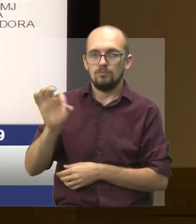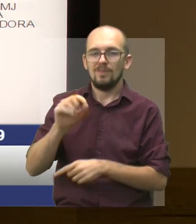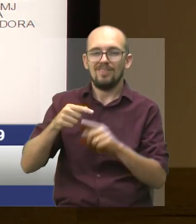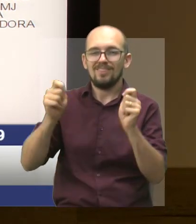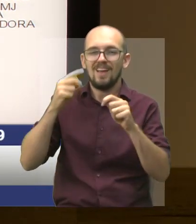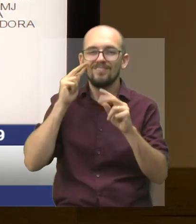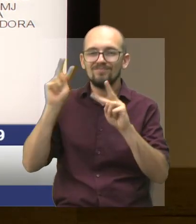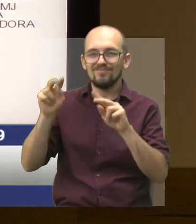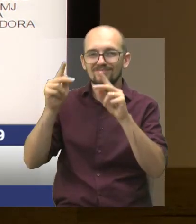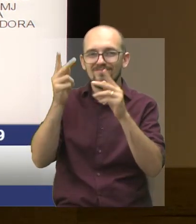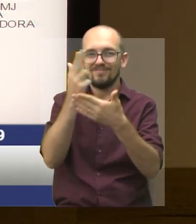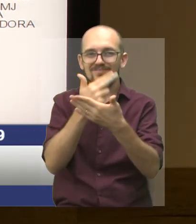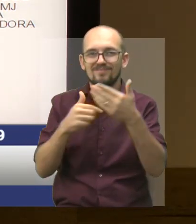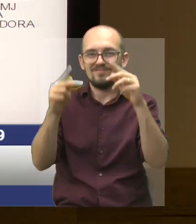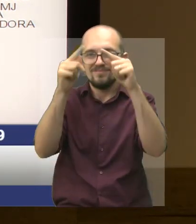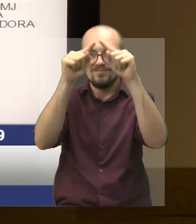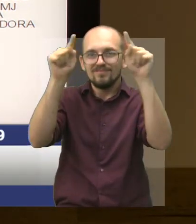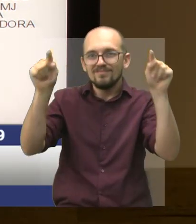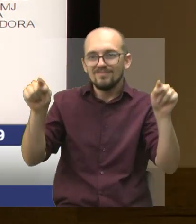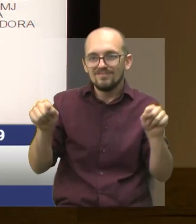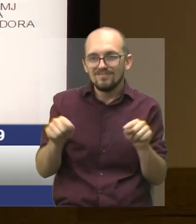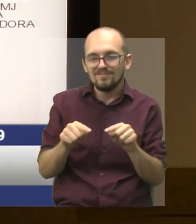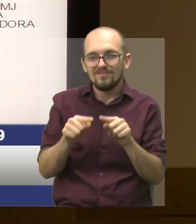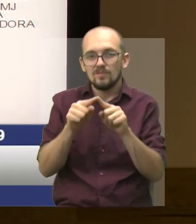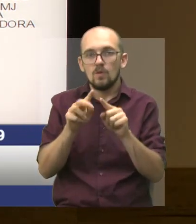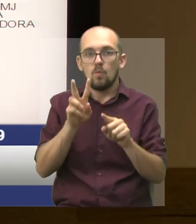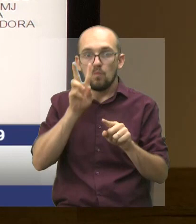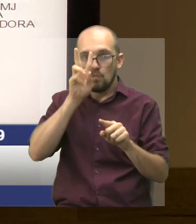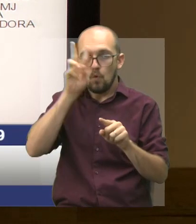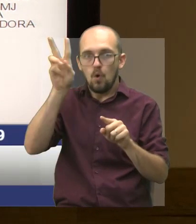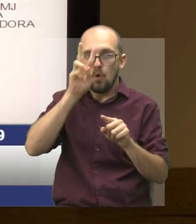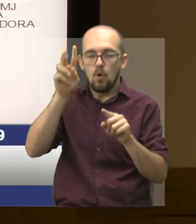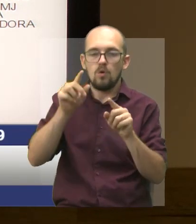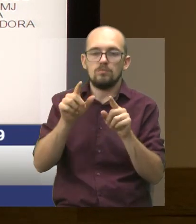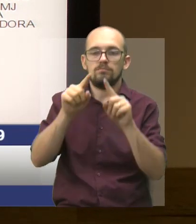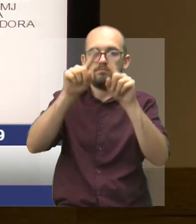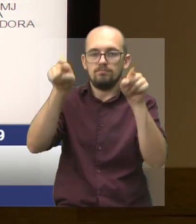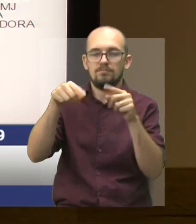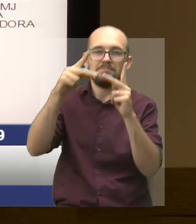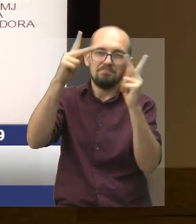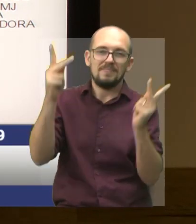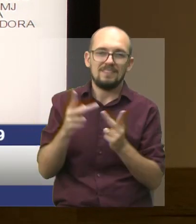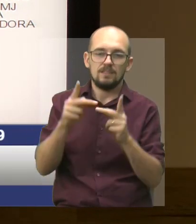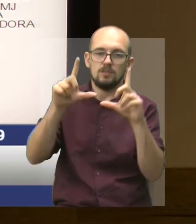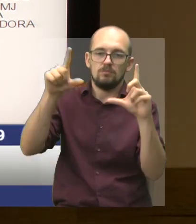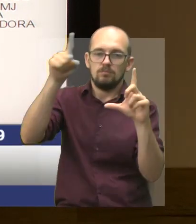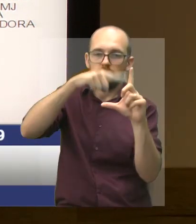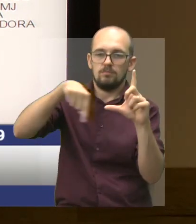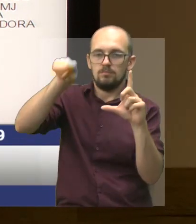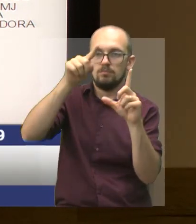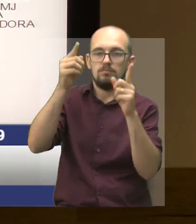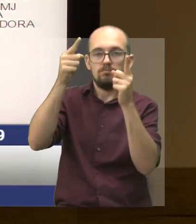para os senhores verem a dimensão do percentual. Pois a Câmara, ela